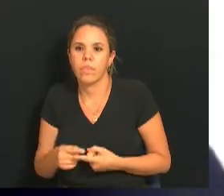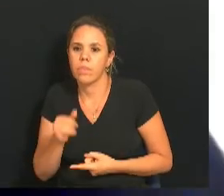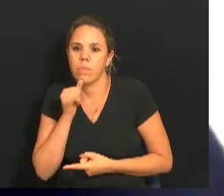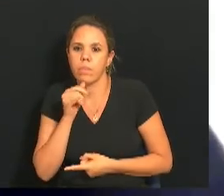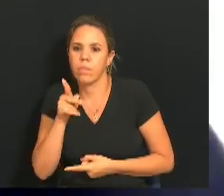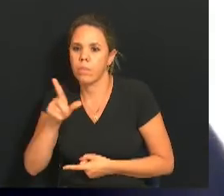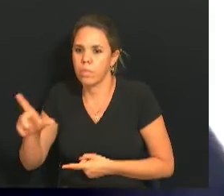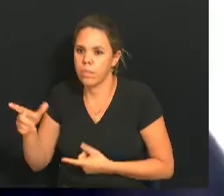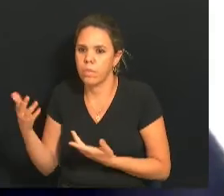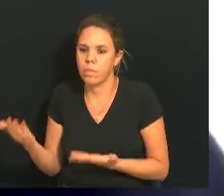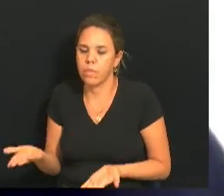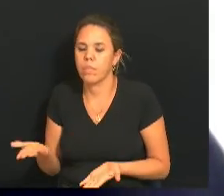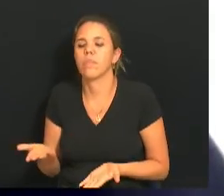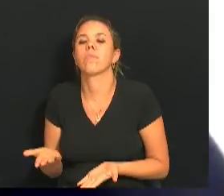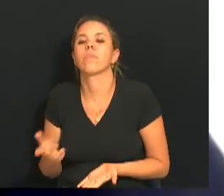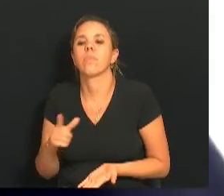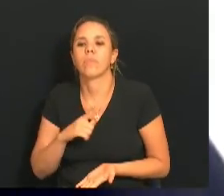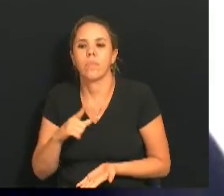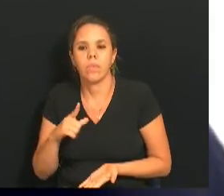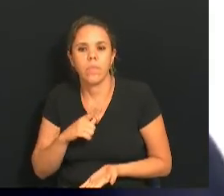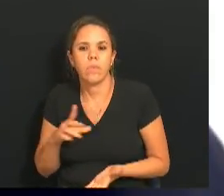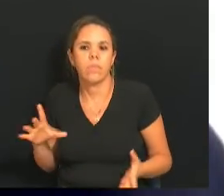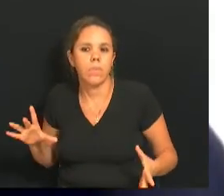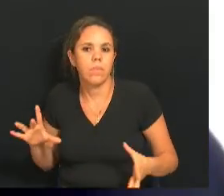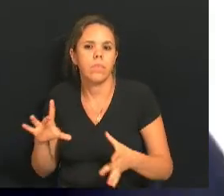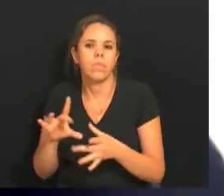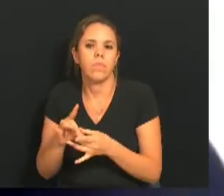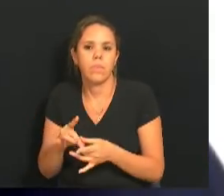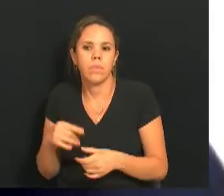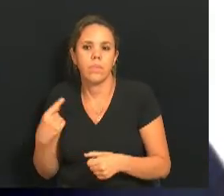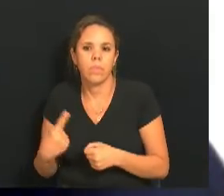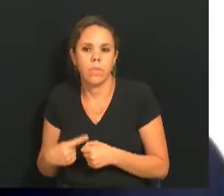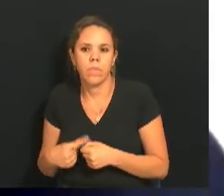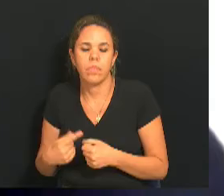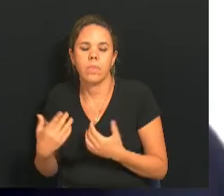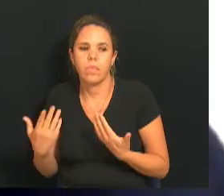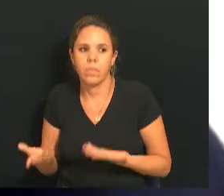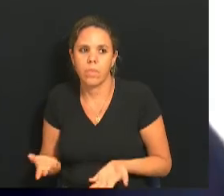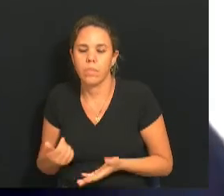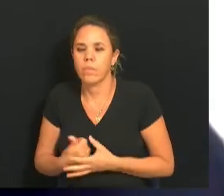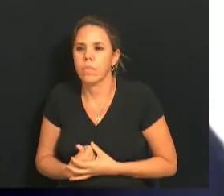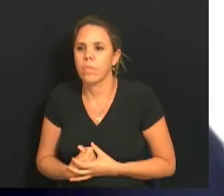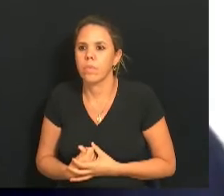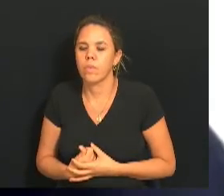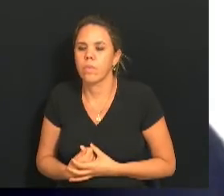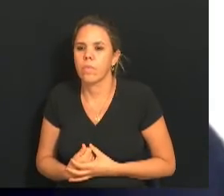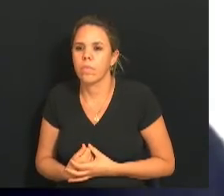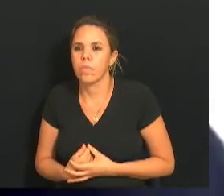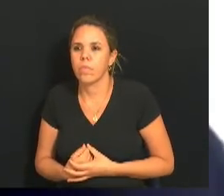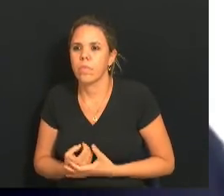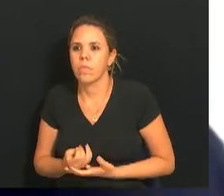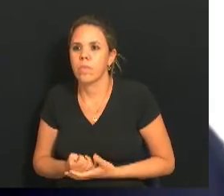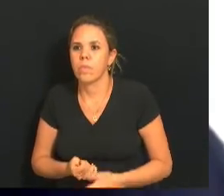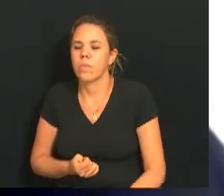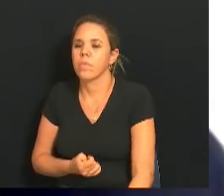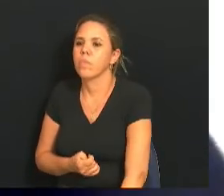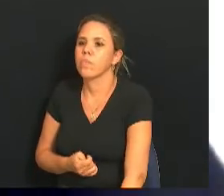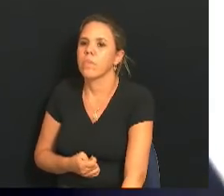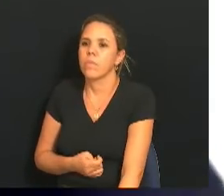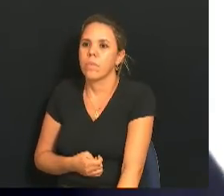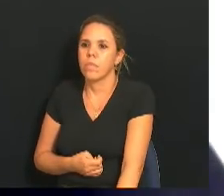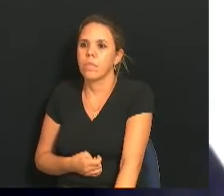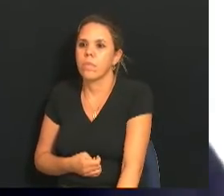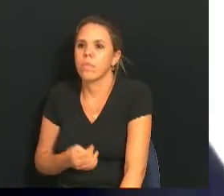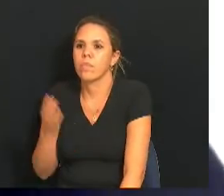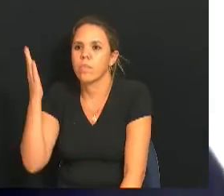PL ele tem esse vínculo maior com a rede municipal, a gente sabe